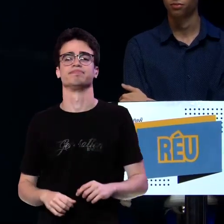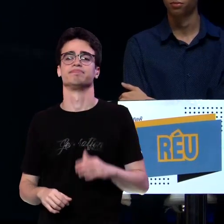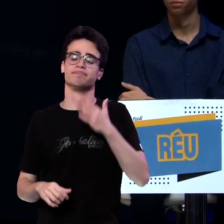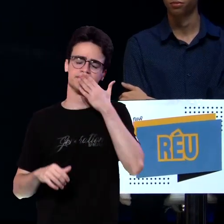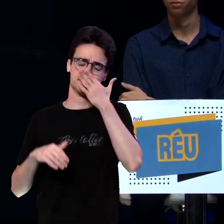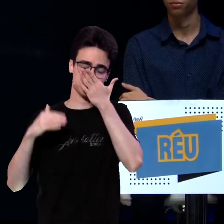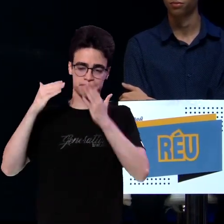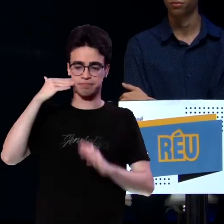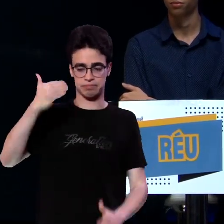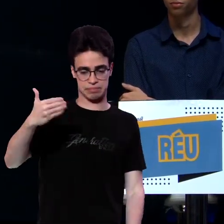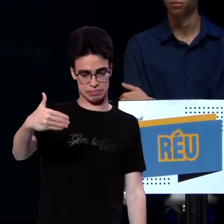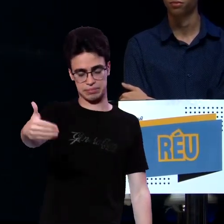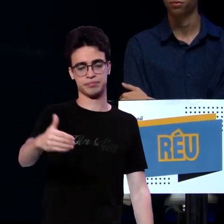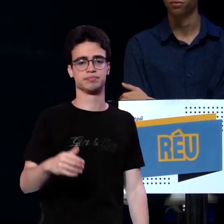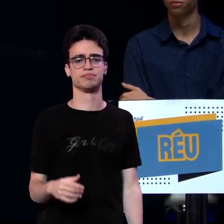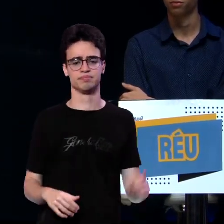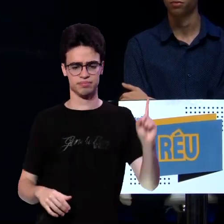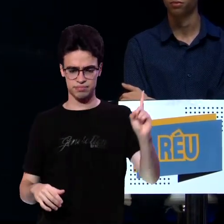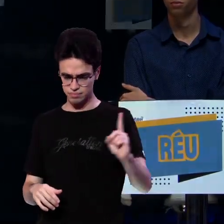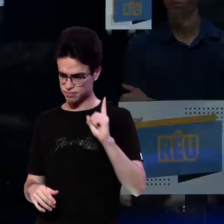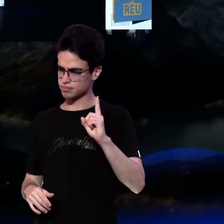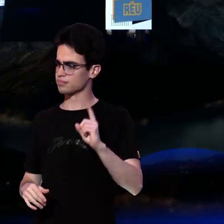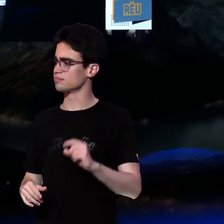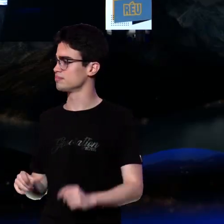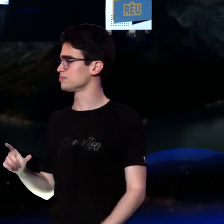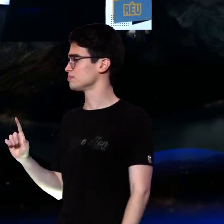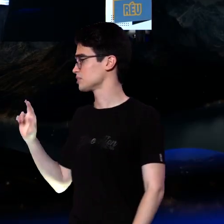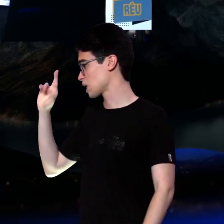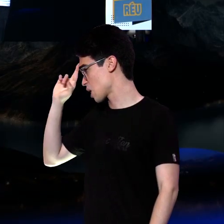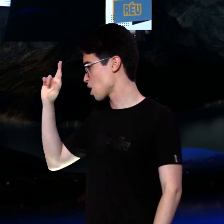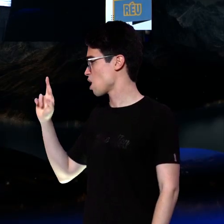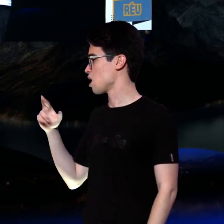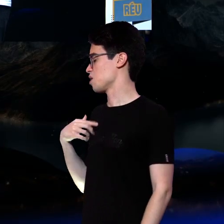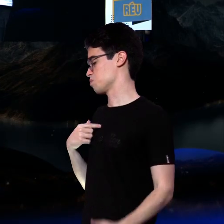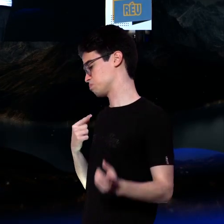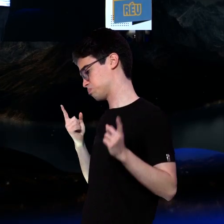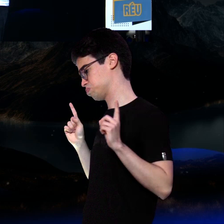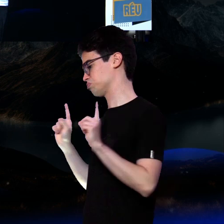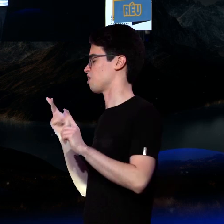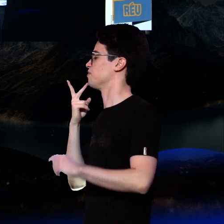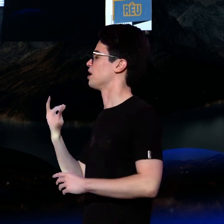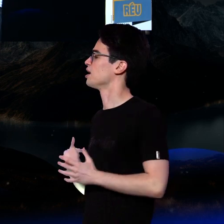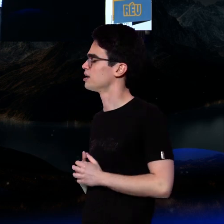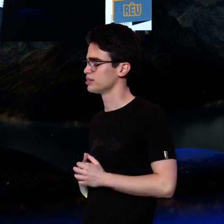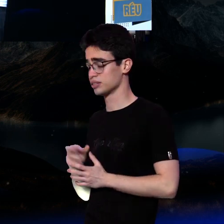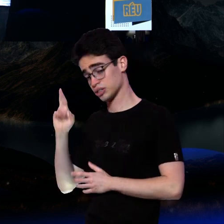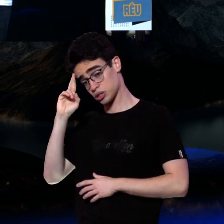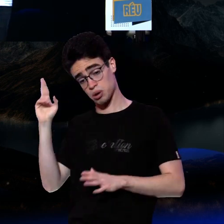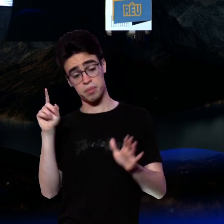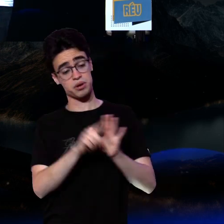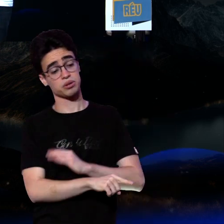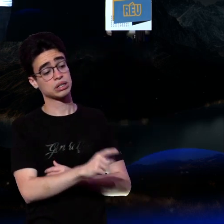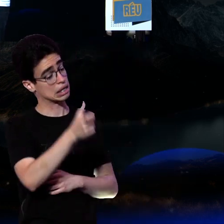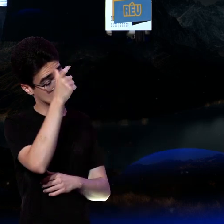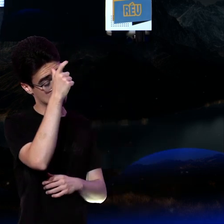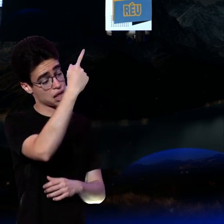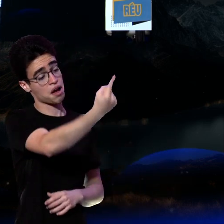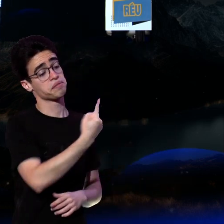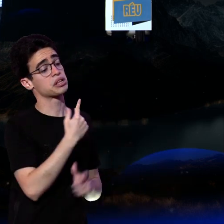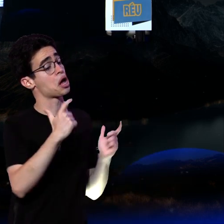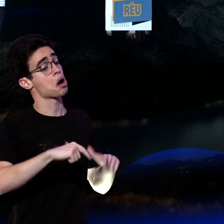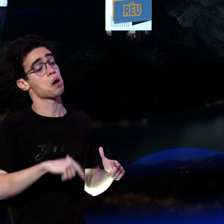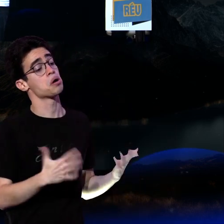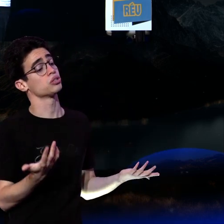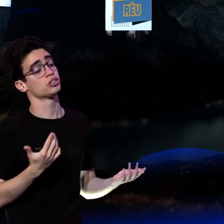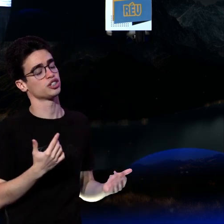vieram apresentar-se ao Senhor e Satanás também veio a eles. Entre eles, o Senhor perguntou a Satanás: de onde você veio? Satanás